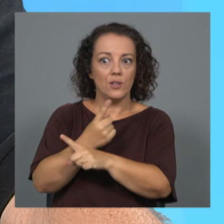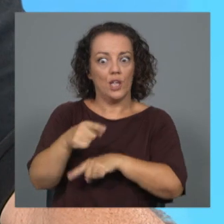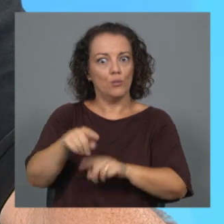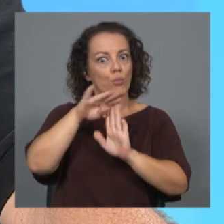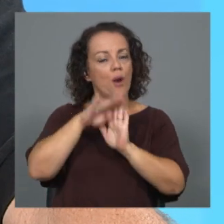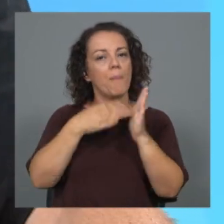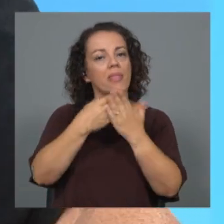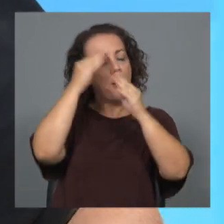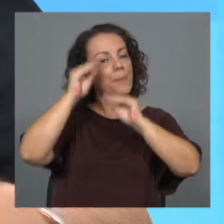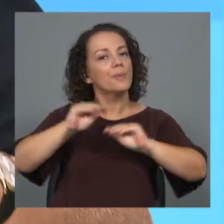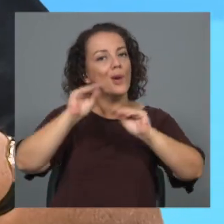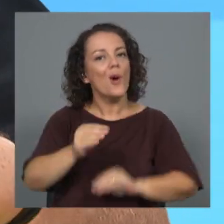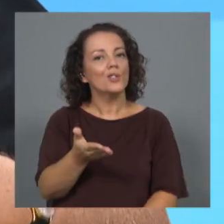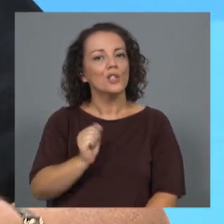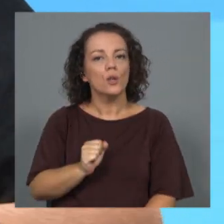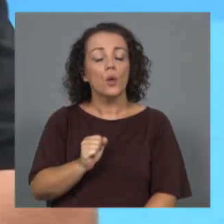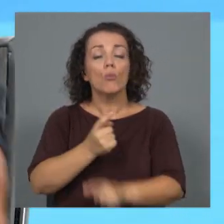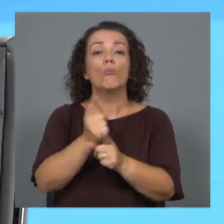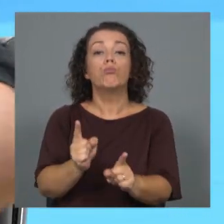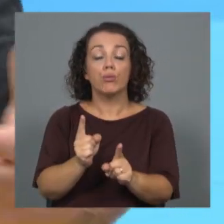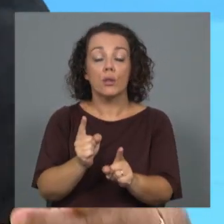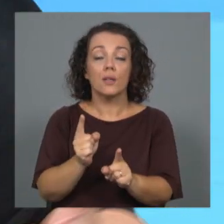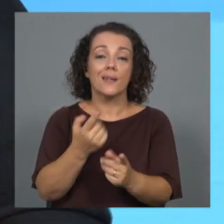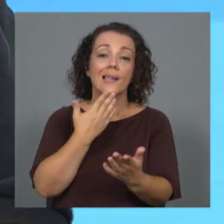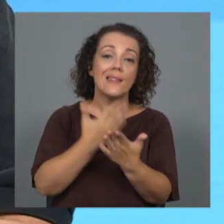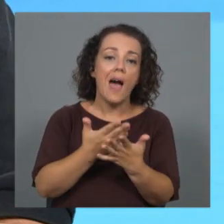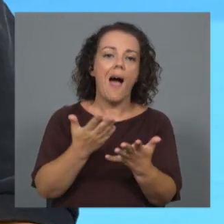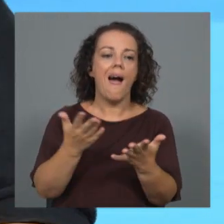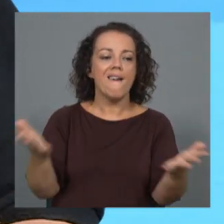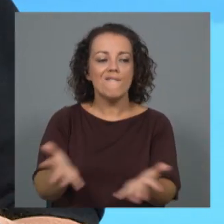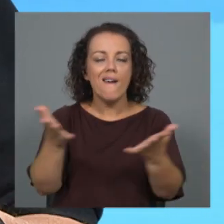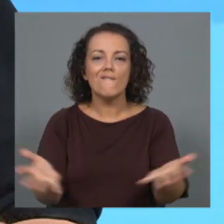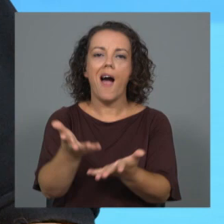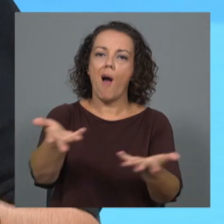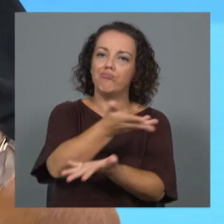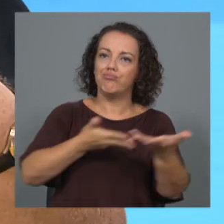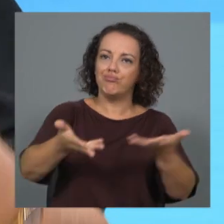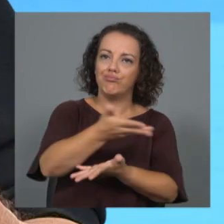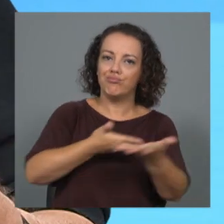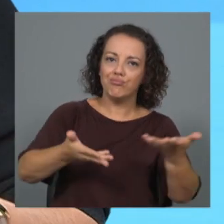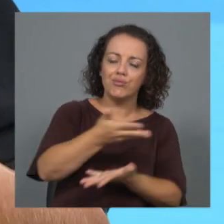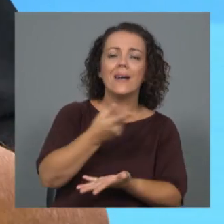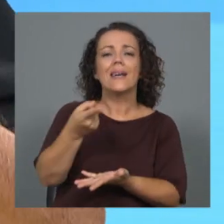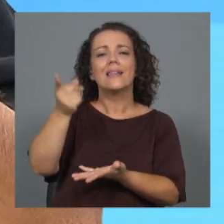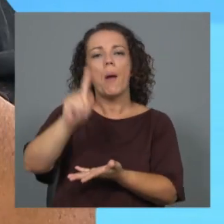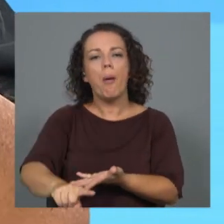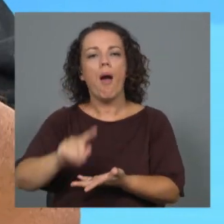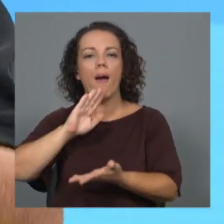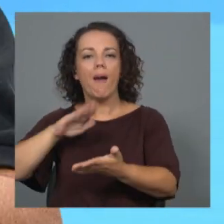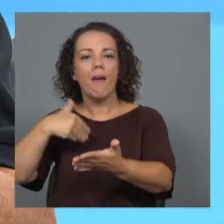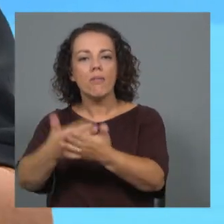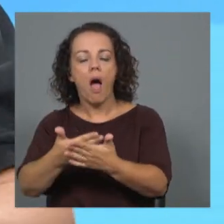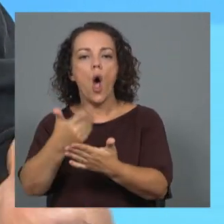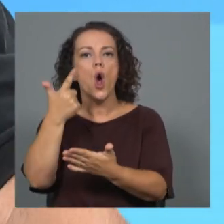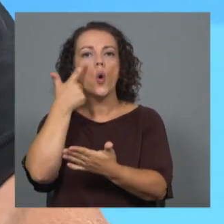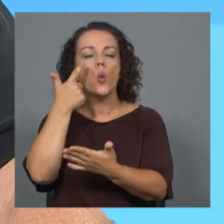pedagógico, porque não só favorece um convívio, como permite um conhecimento